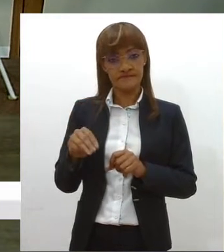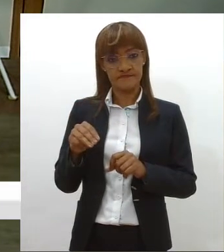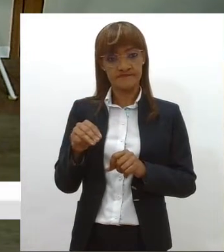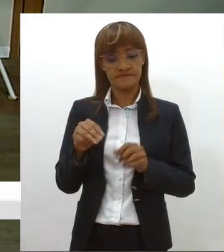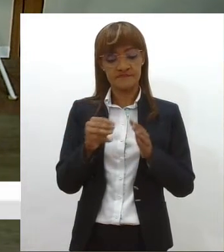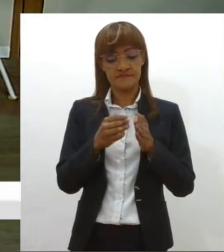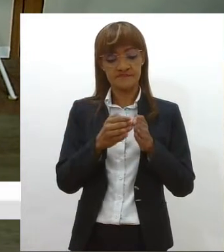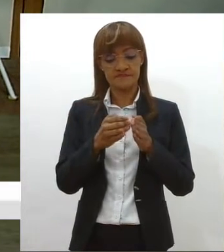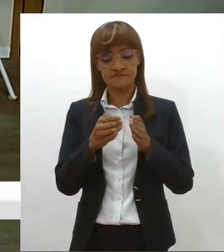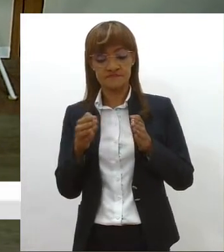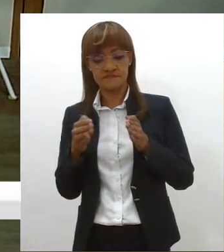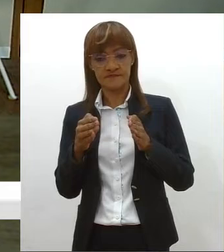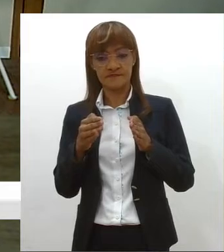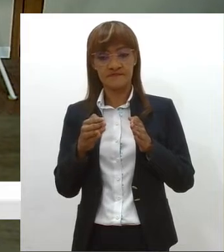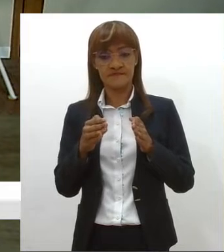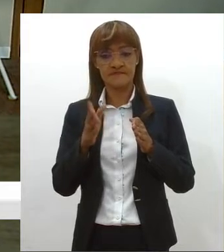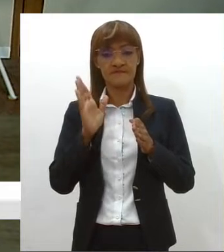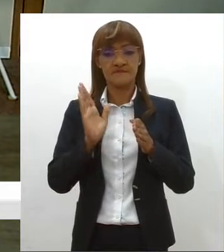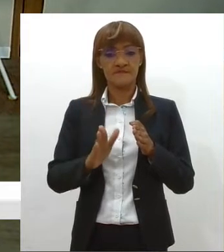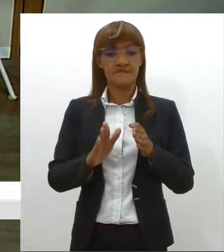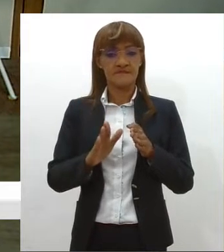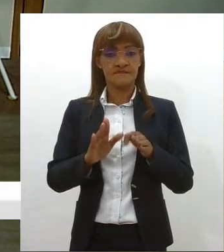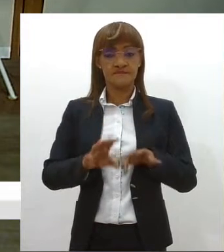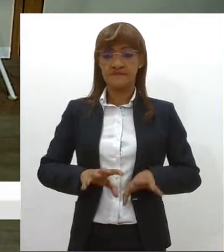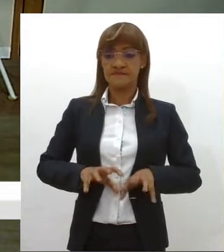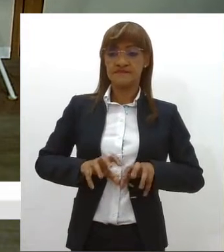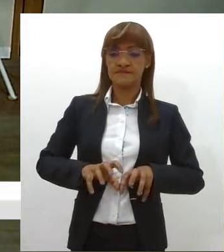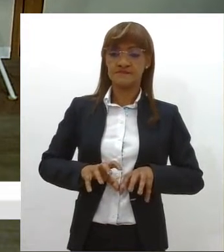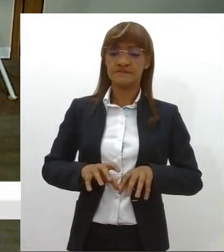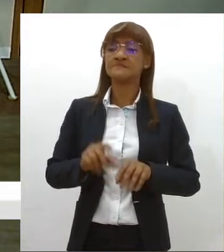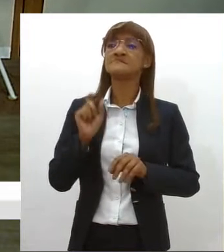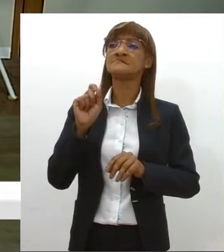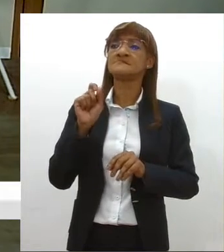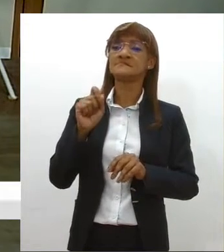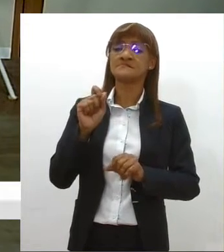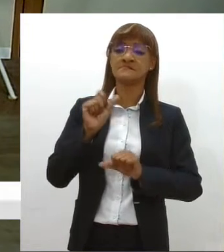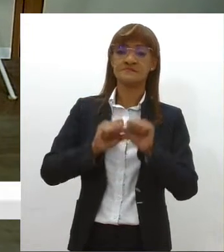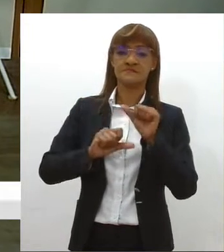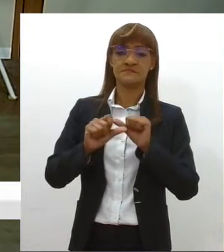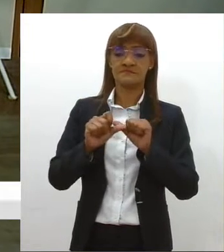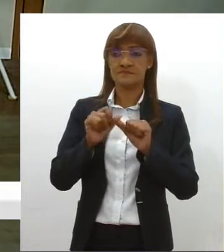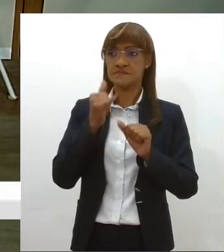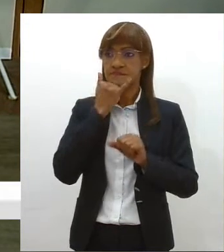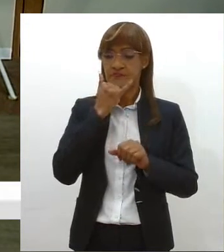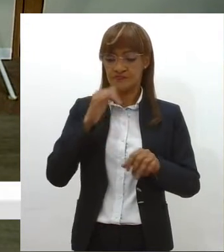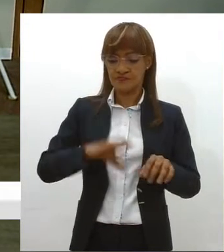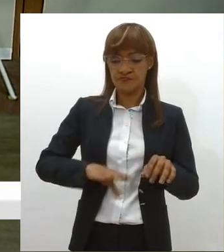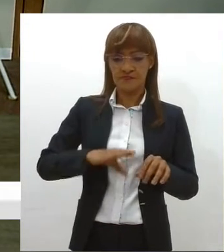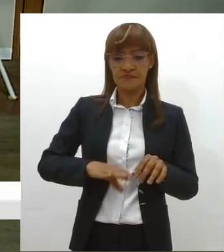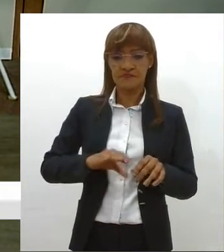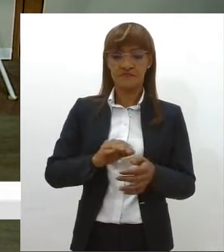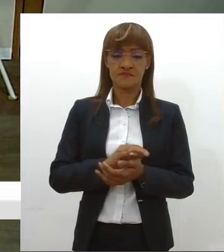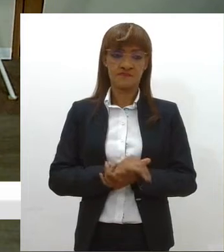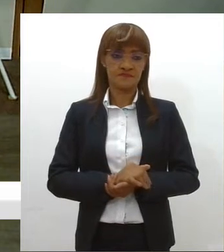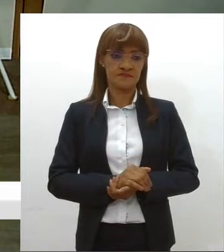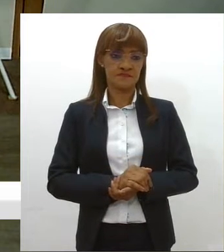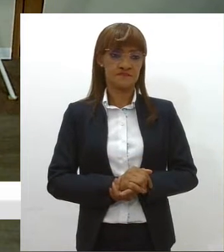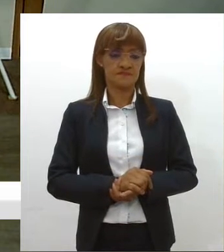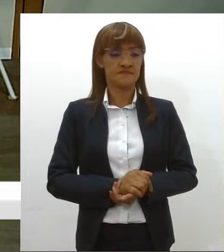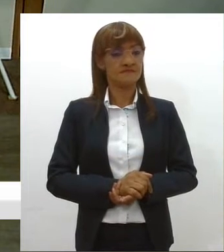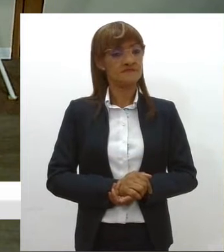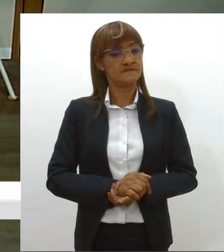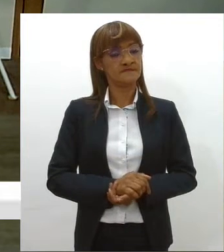né? Na pré-menstruação. Então, que alterações foram essas, pelo menos as mais destacadas? Então,